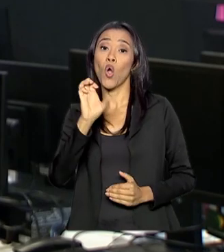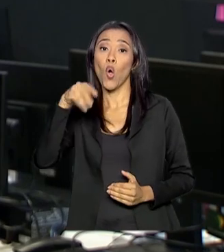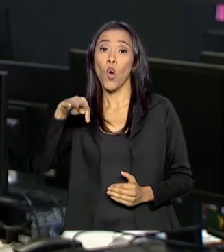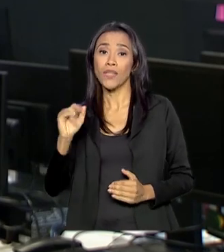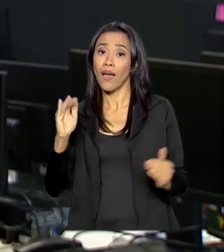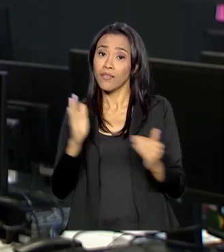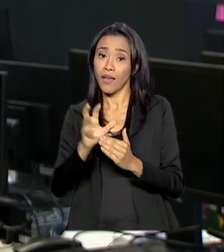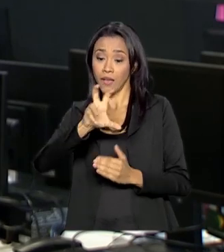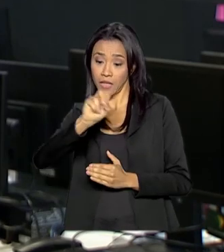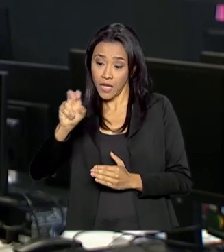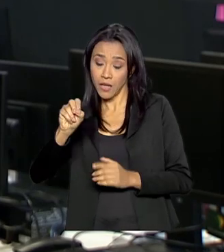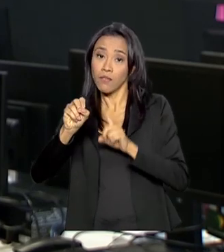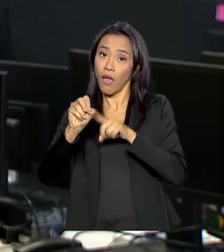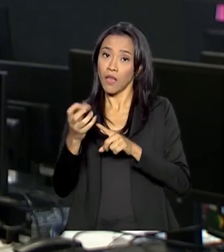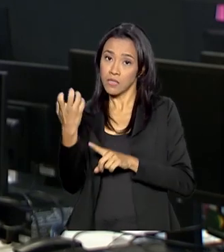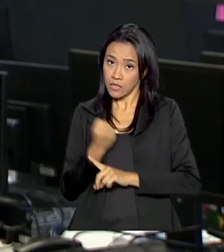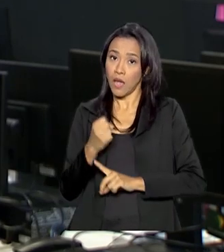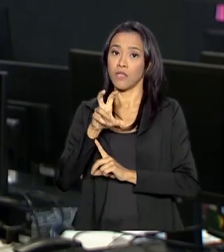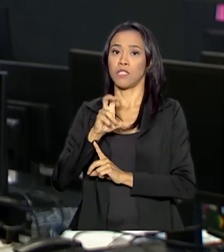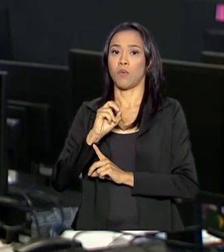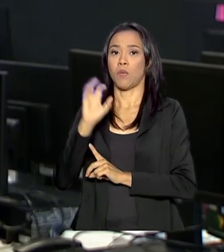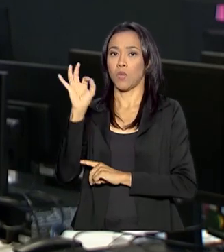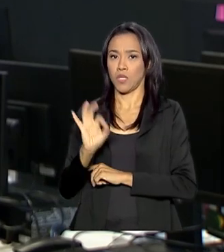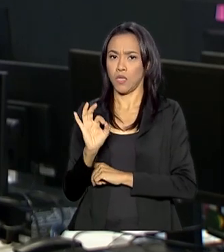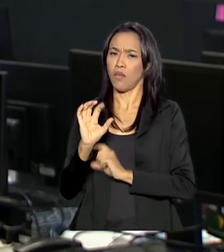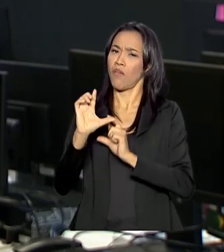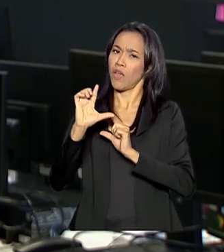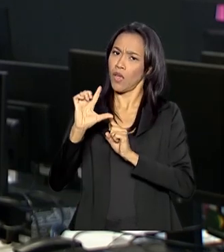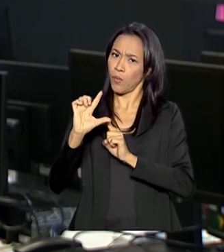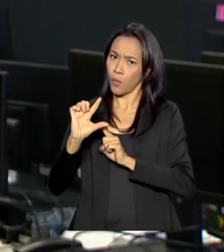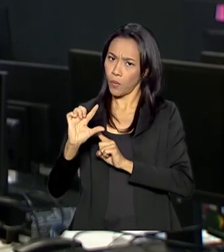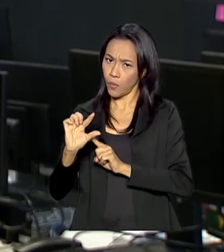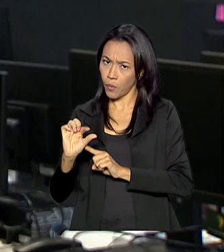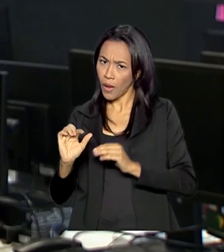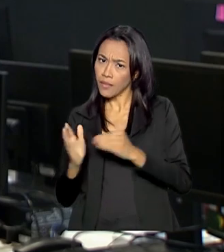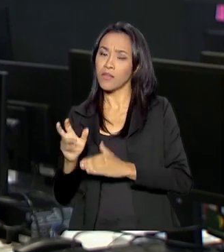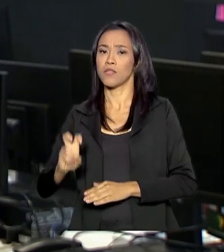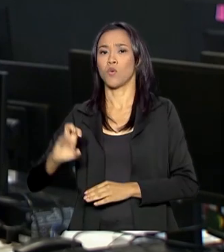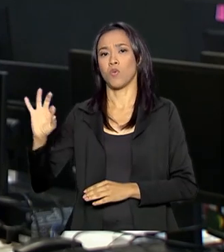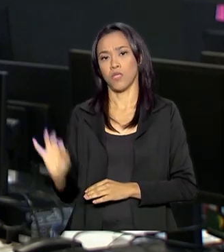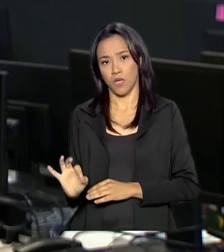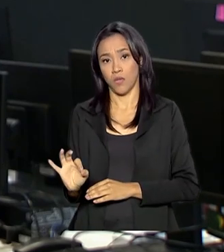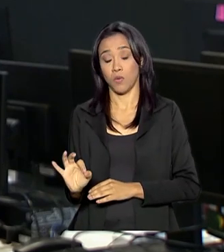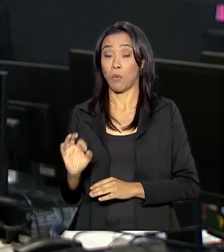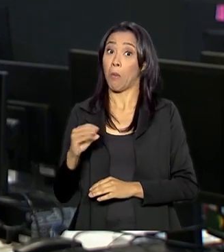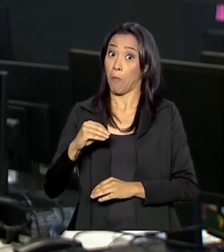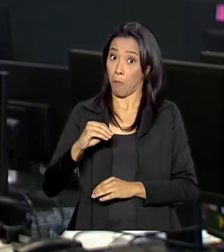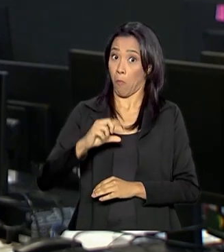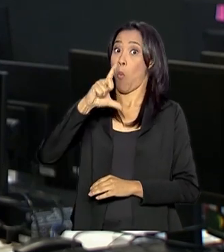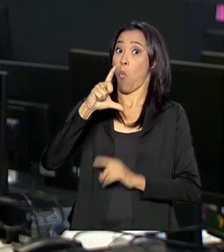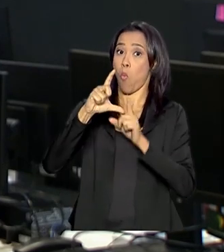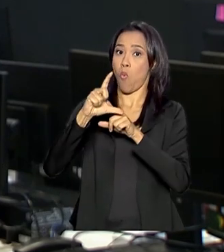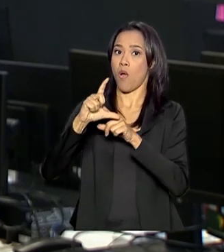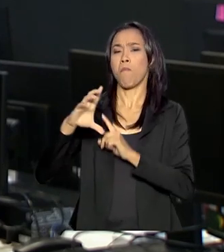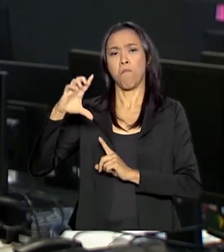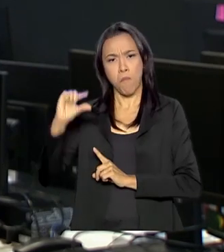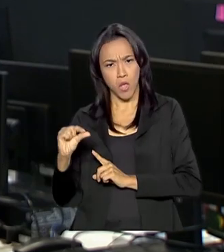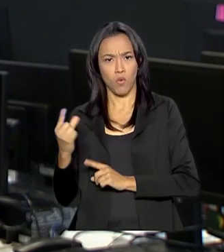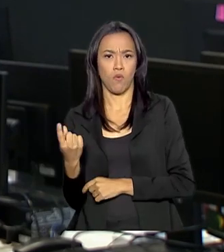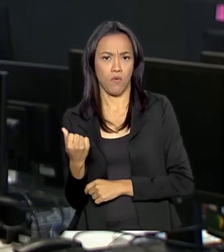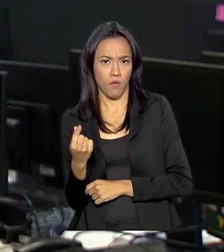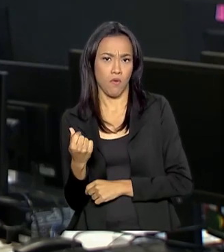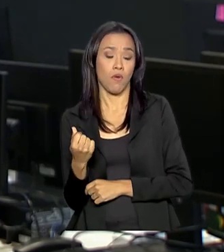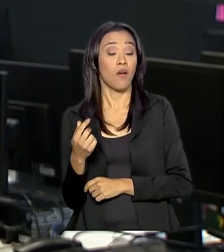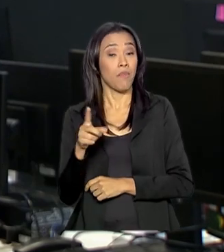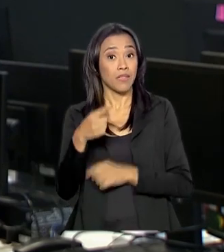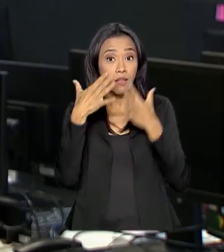a retirada é de 50%. A partir daí vai decrescendo até chegar a 5%. Quanto maior o saldo, menor o valor. Mas é